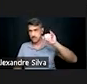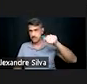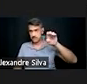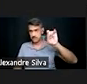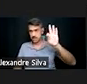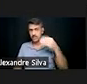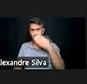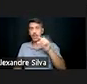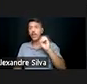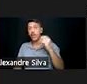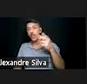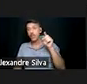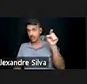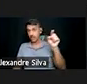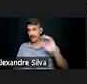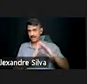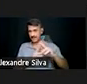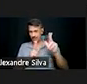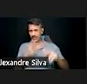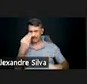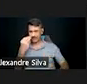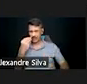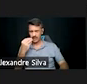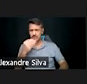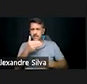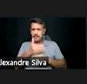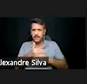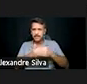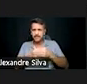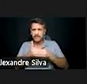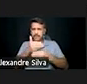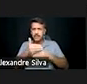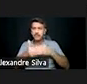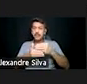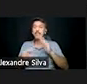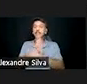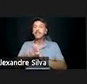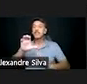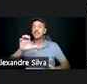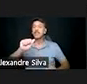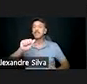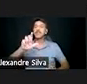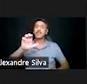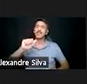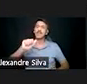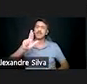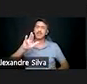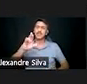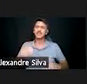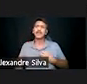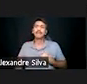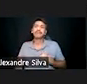como essa, construída com tijolinhos de pedra feitos de calcário, o que está ali são milhares